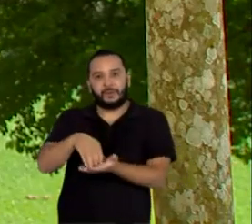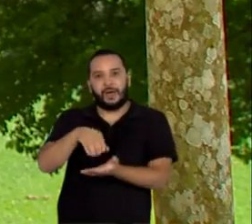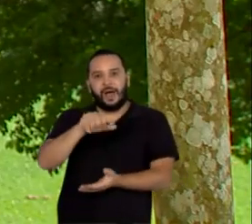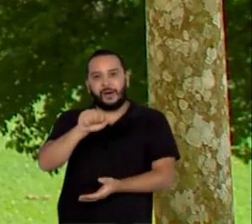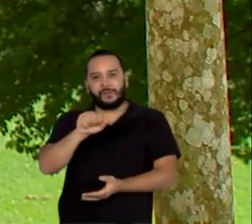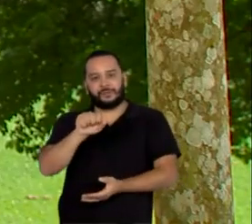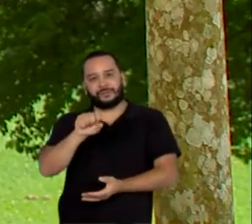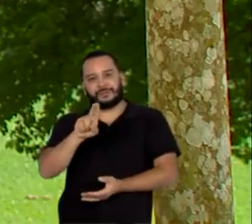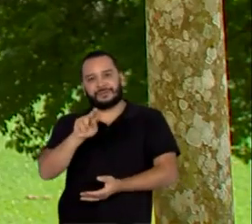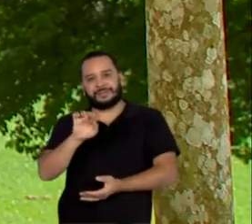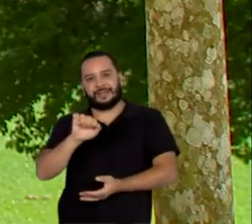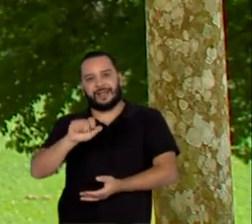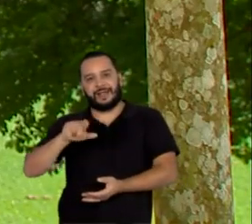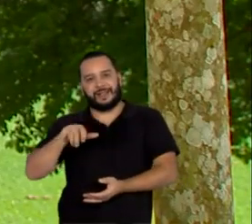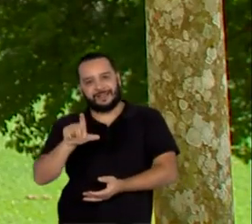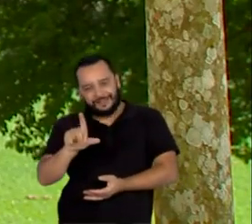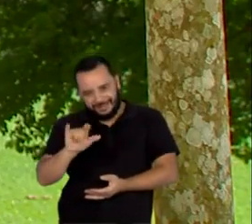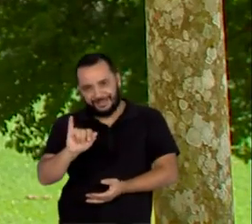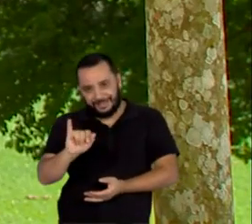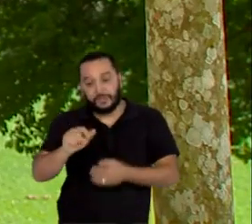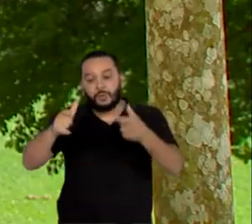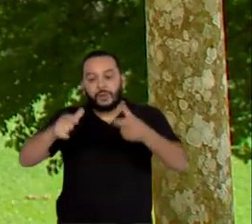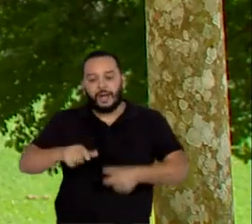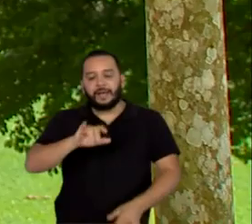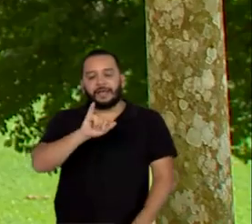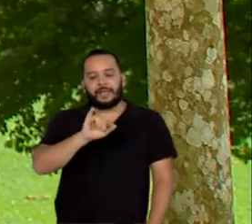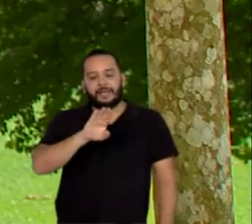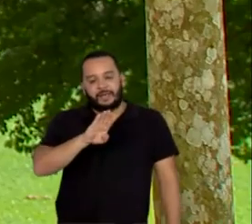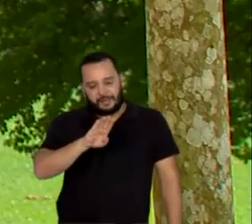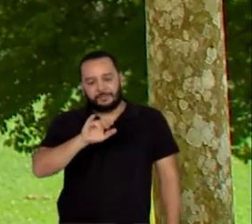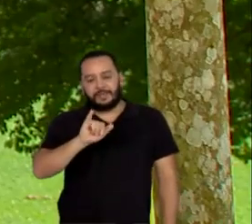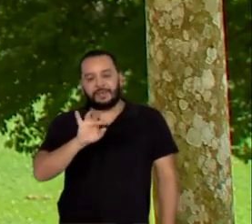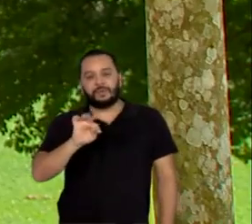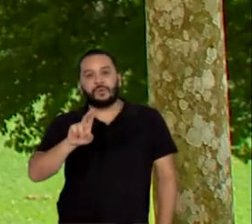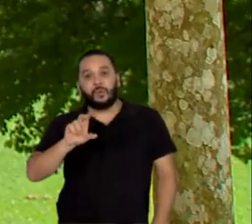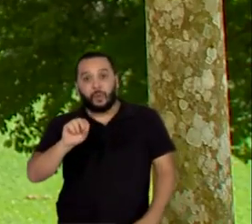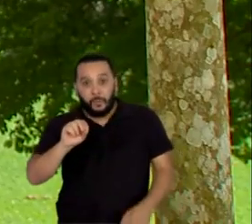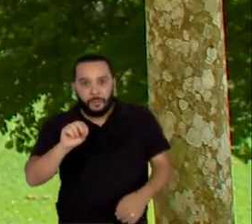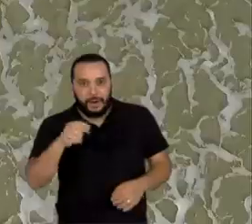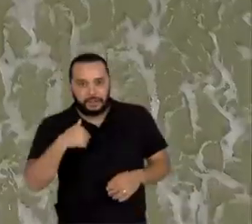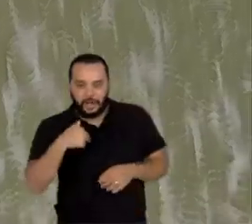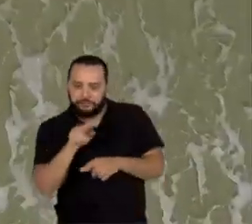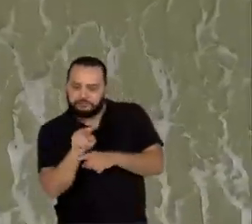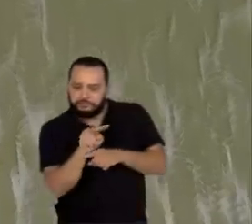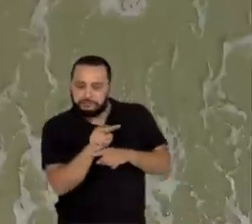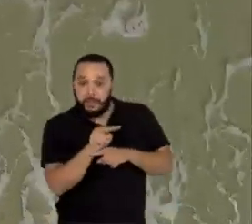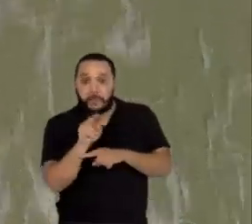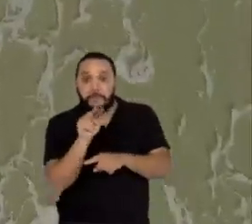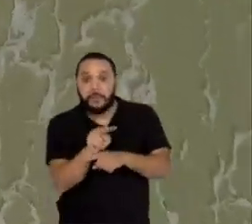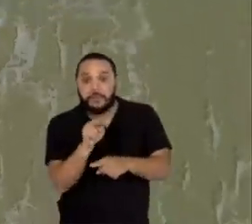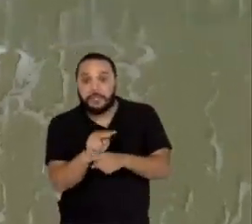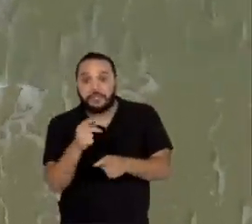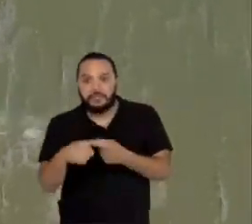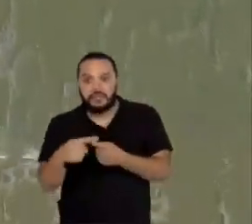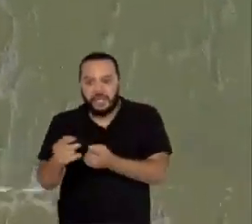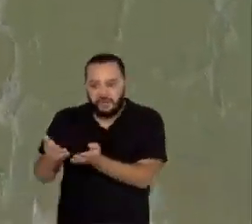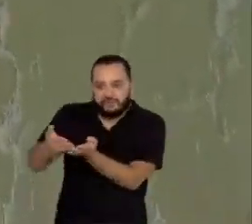monitora os mamíferos para protegê-los dos navios que passam pelo porto.